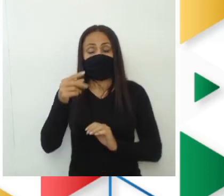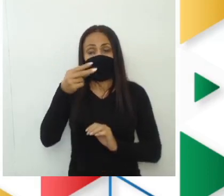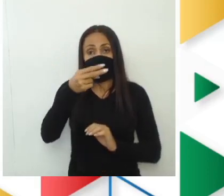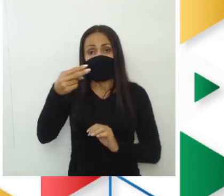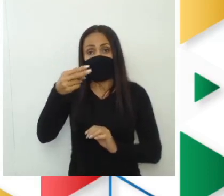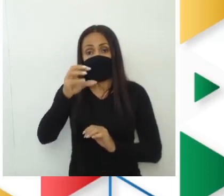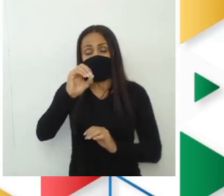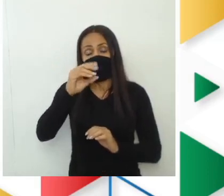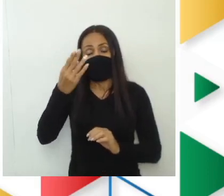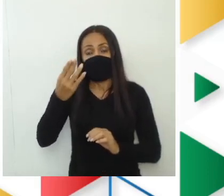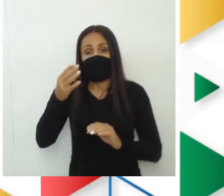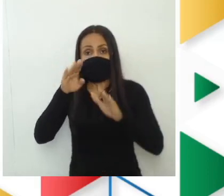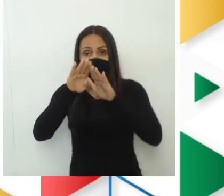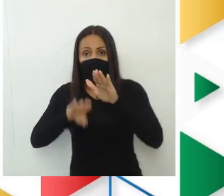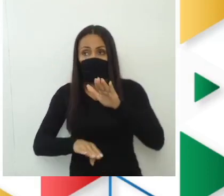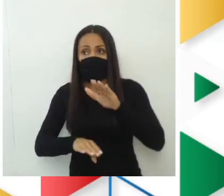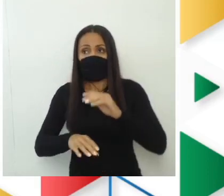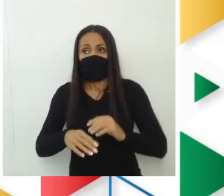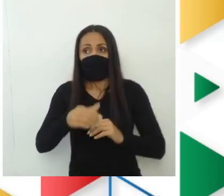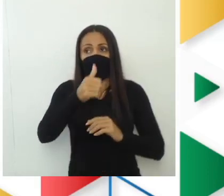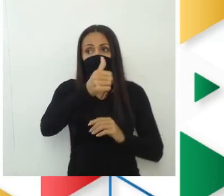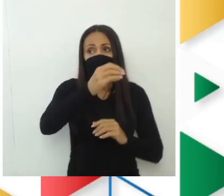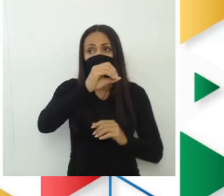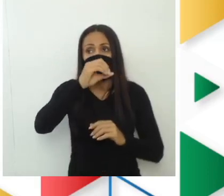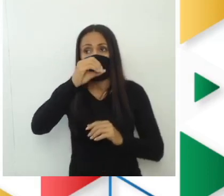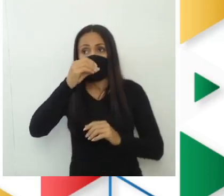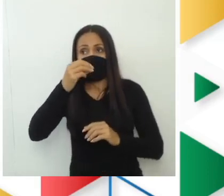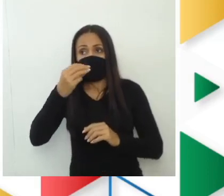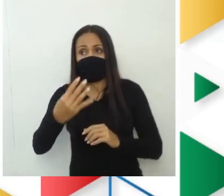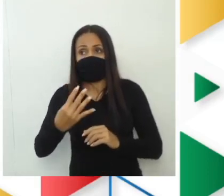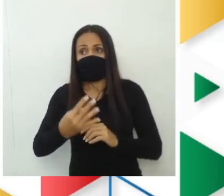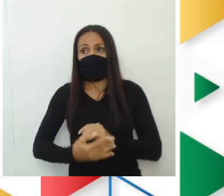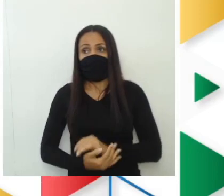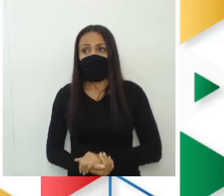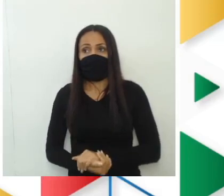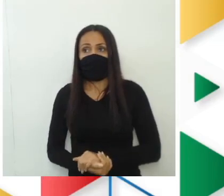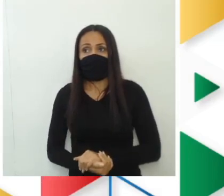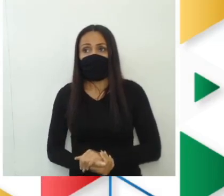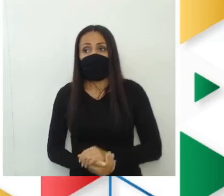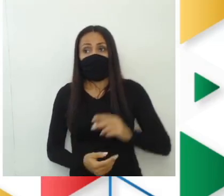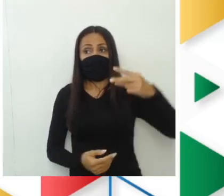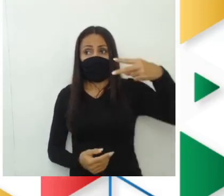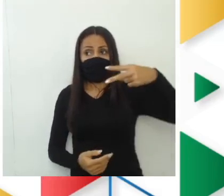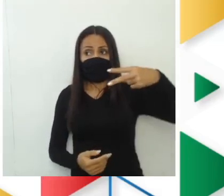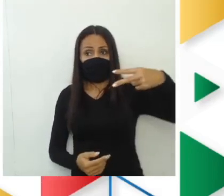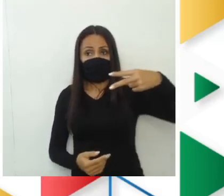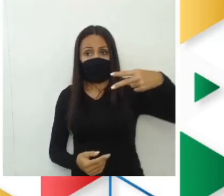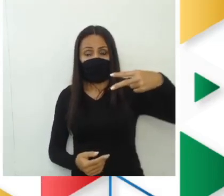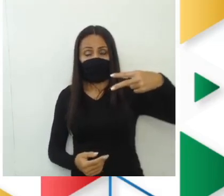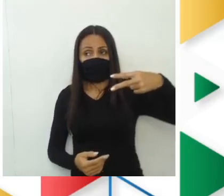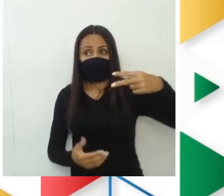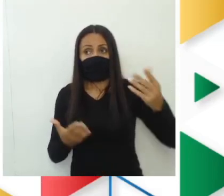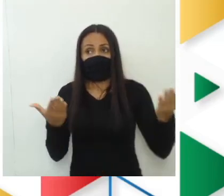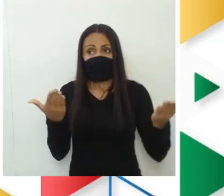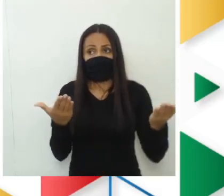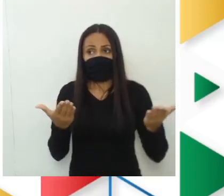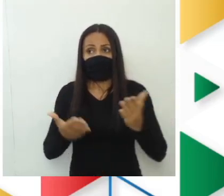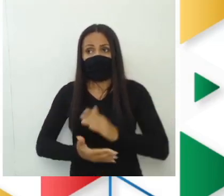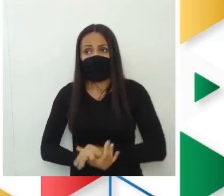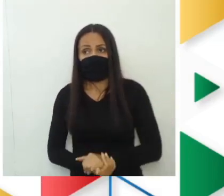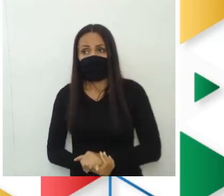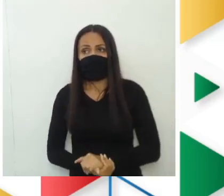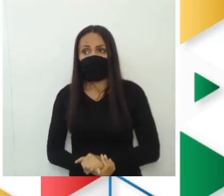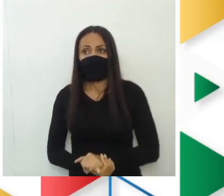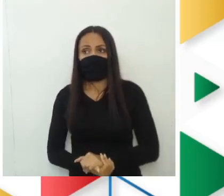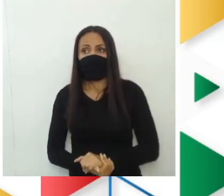o 102 está antes, né? Então, ele é menor do que o símbolo preto, porque o símbolo preto é 104.